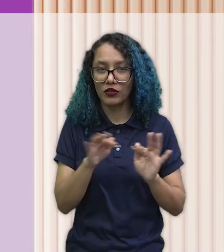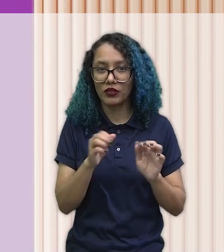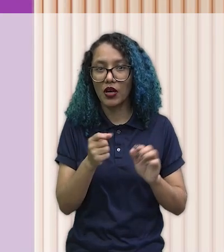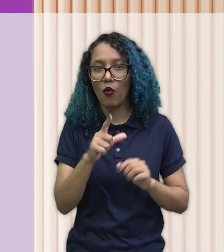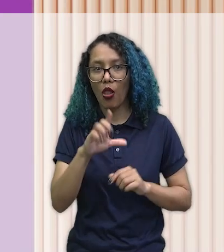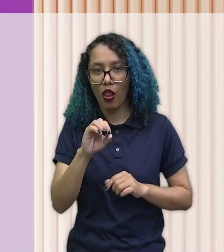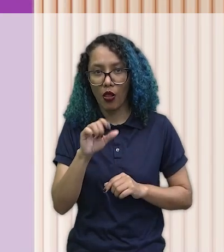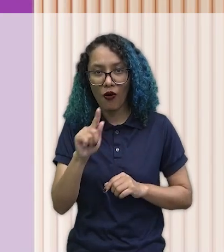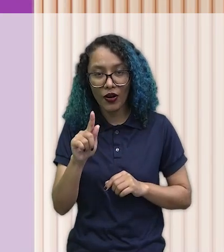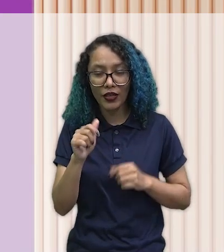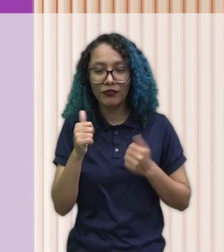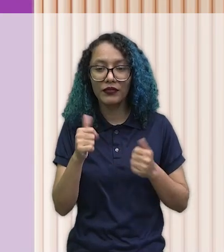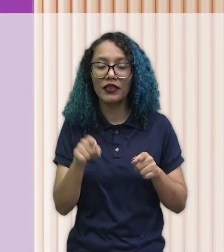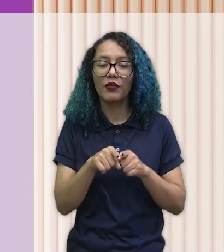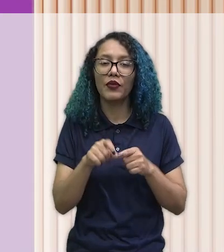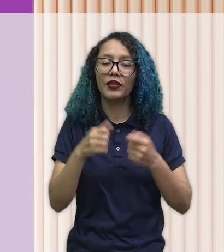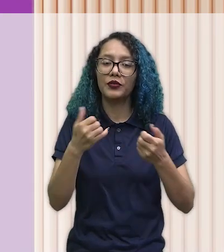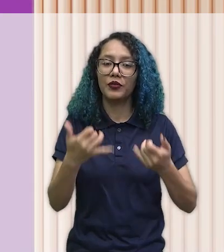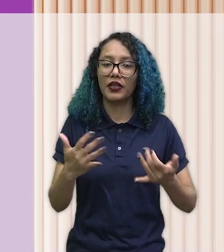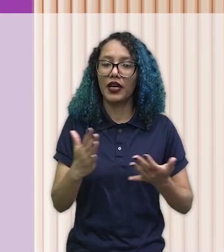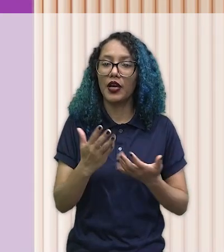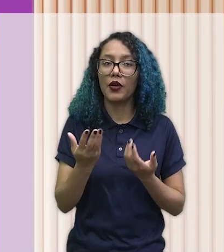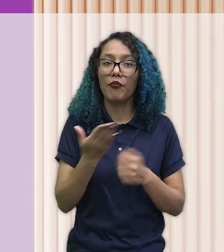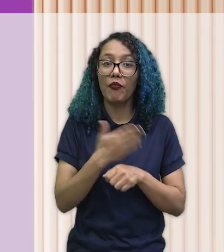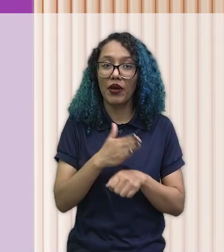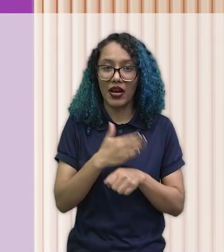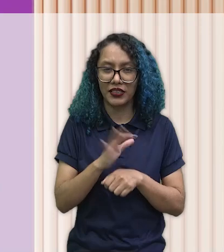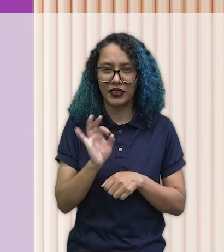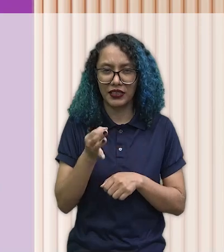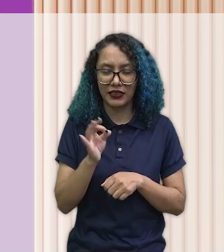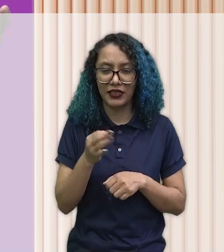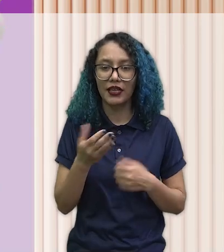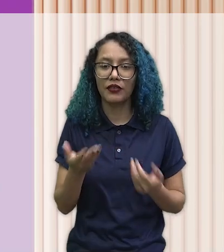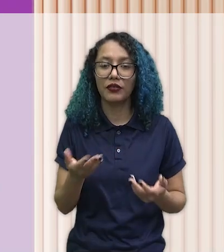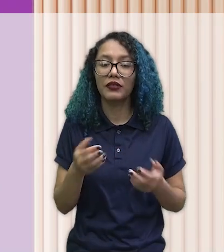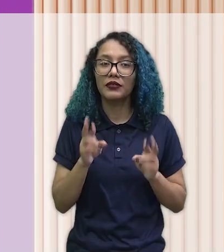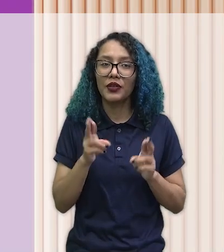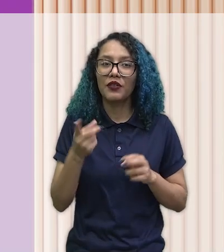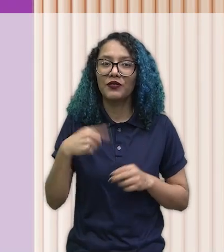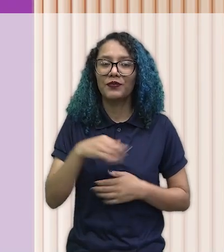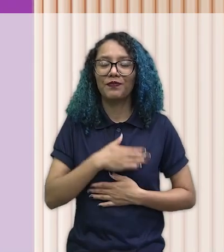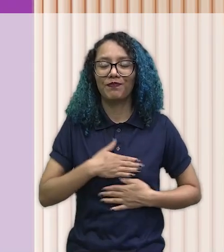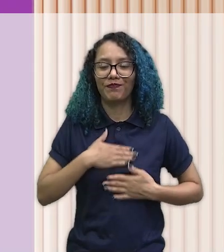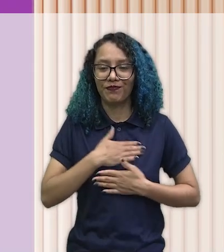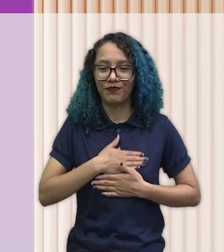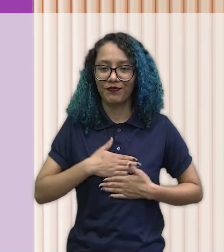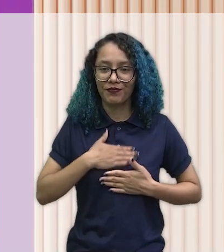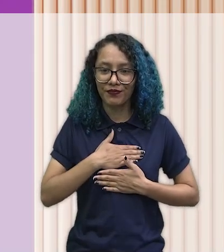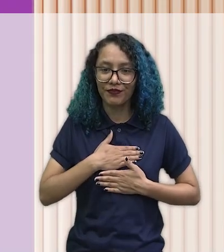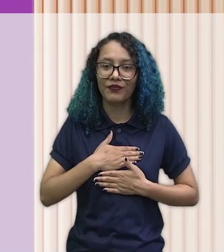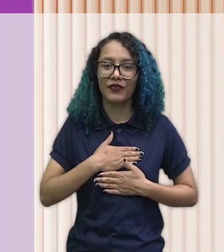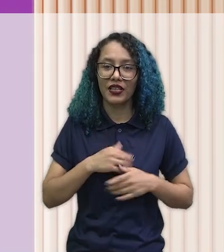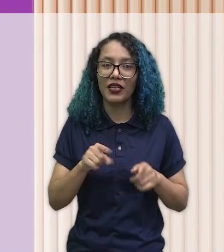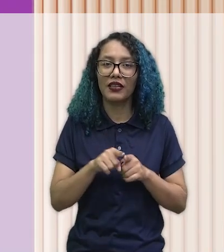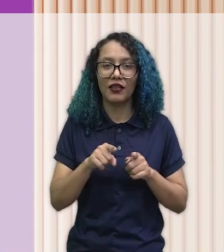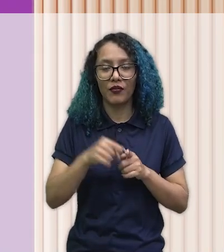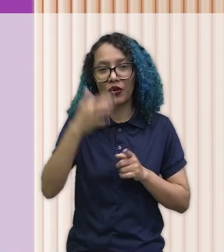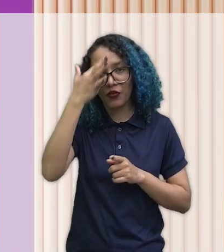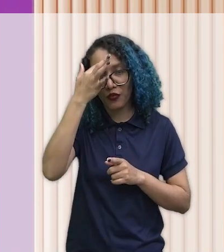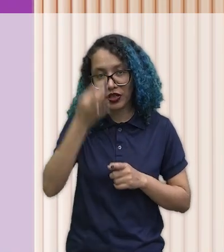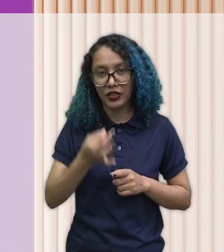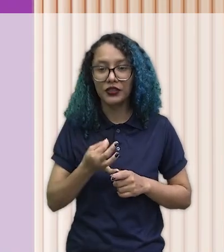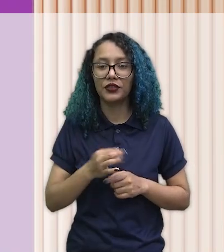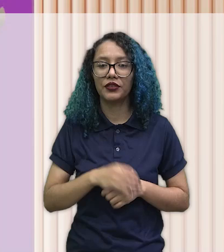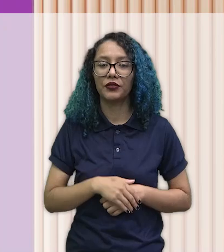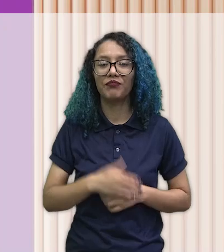expliquei aqui para vocês algumas aplicações dessa função logarítmica. Espero que vocês tenham gostado da aula, compreendido tudo o que foi